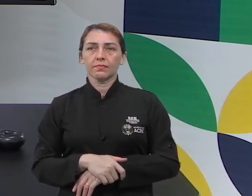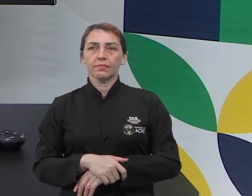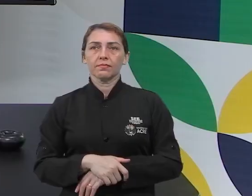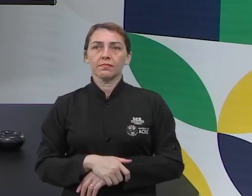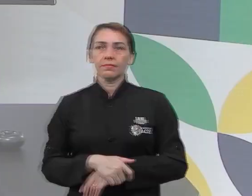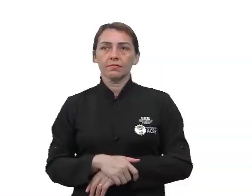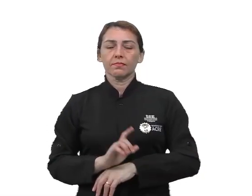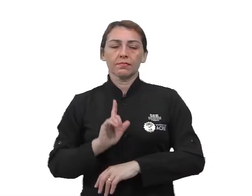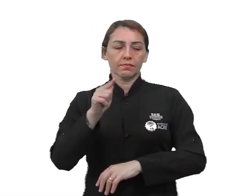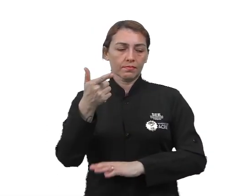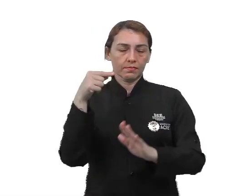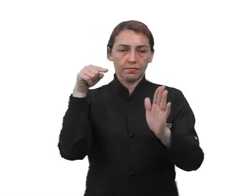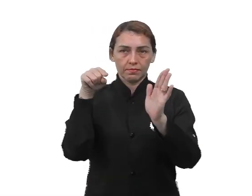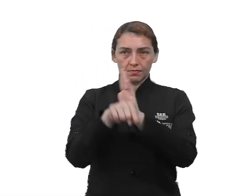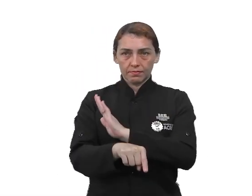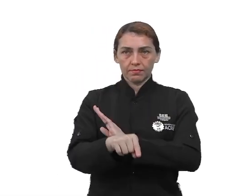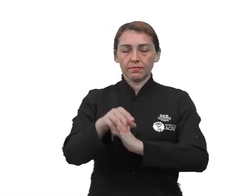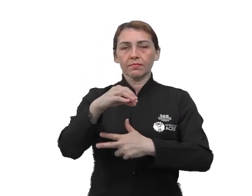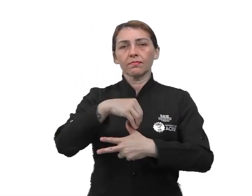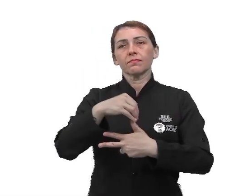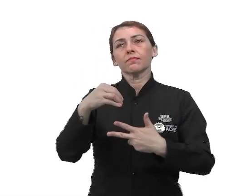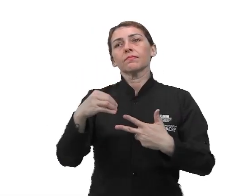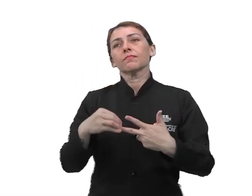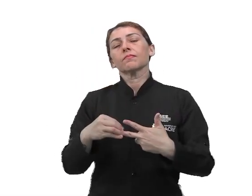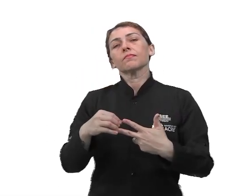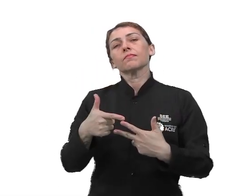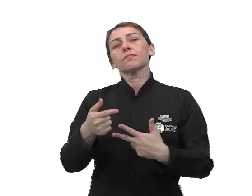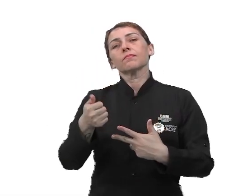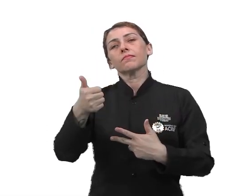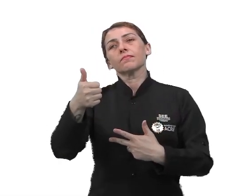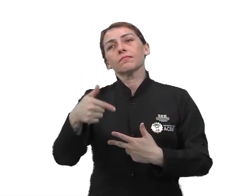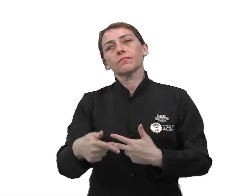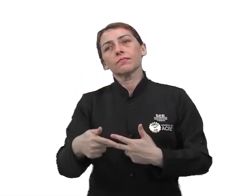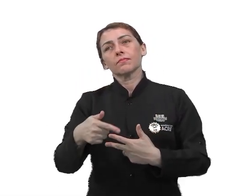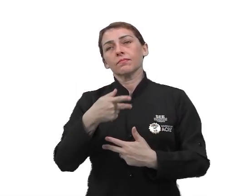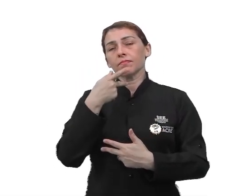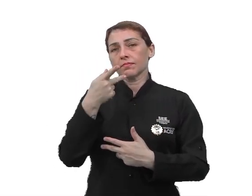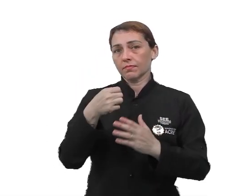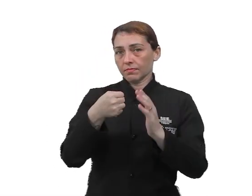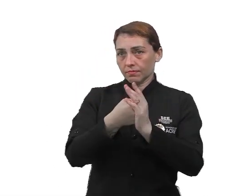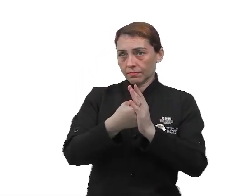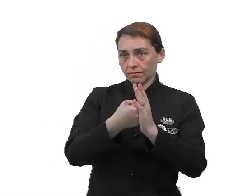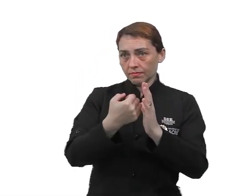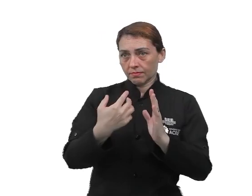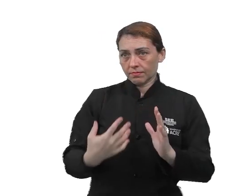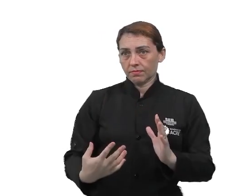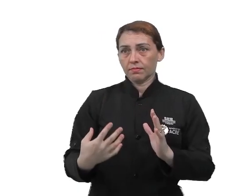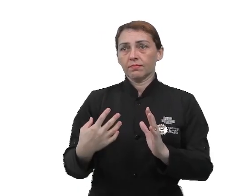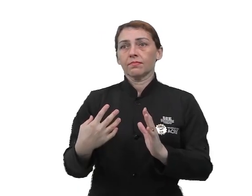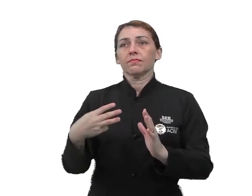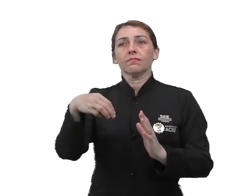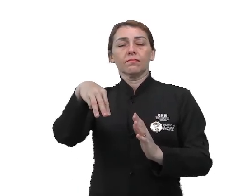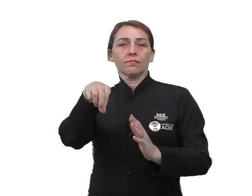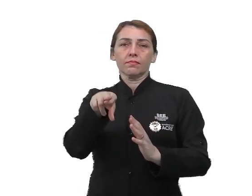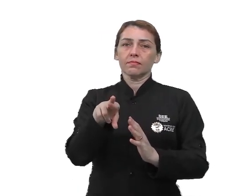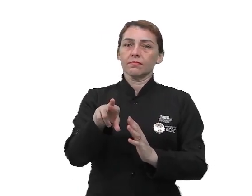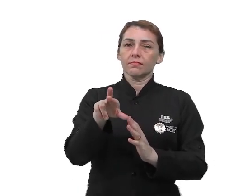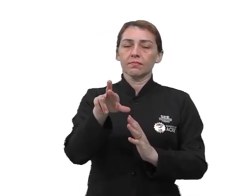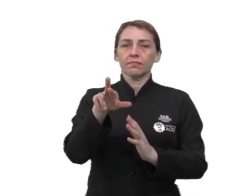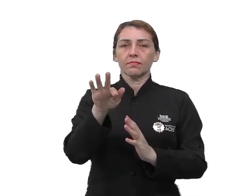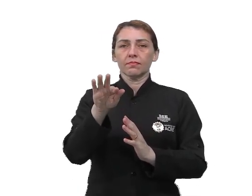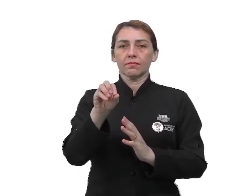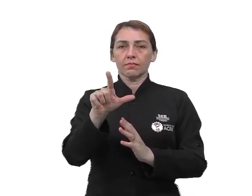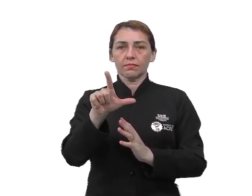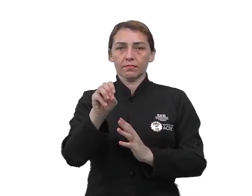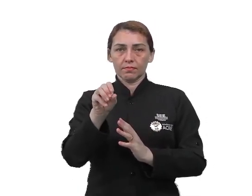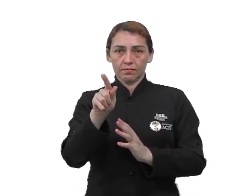Vamos para uma outra questão do Enem PPL 2017, que fala o seguinte: as características morfológicas